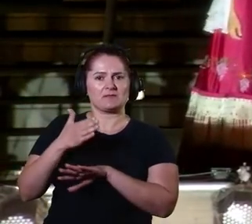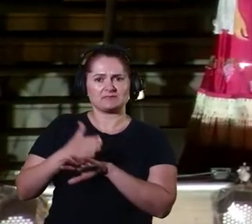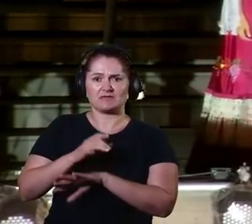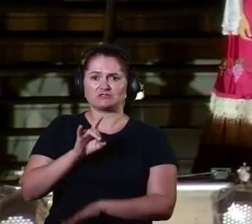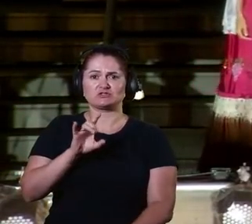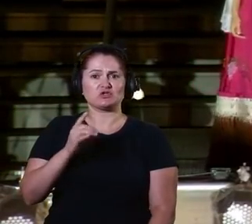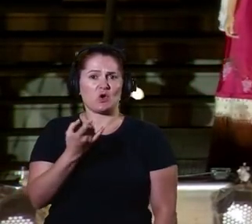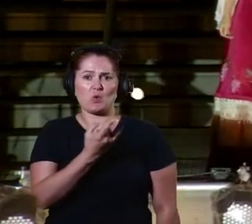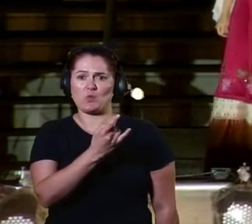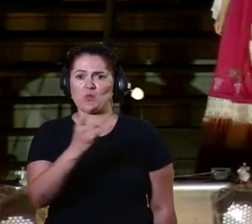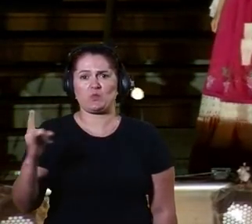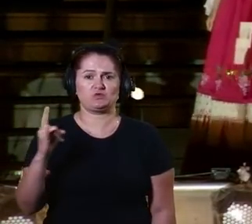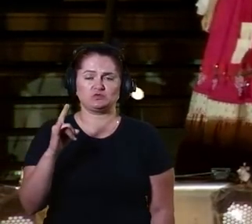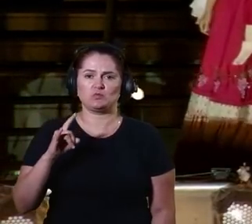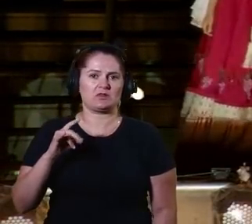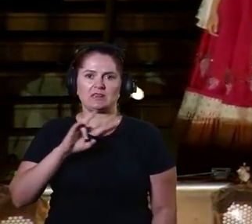encerrar